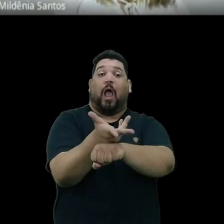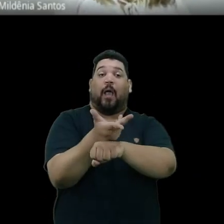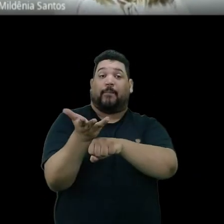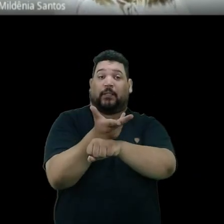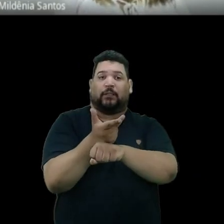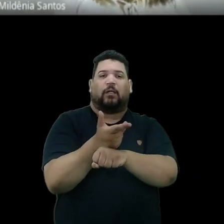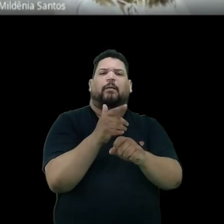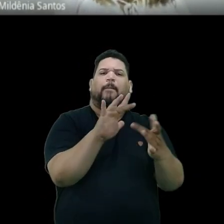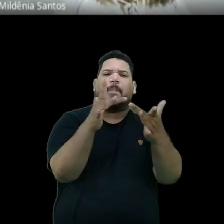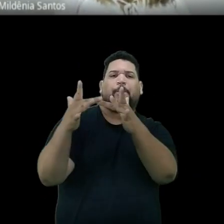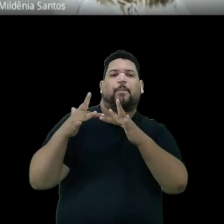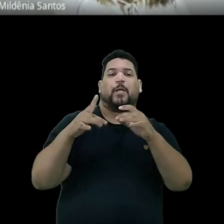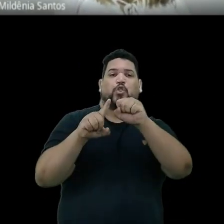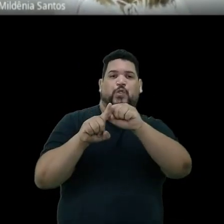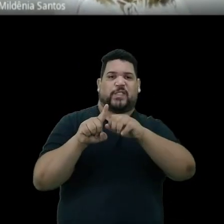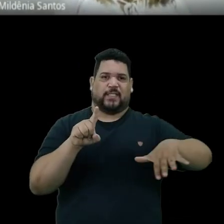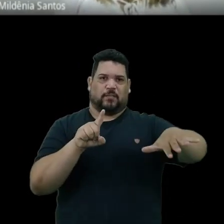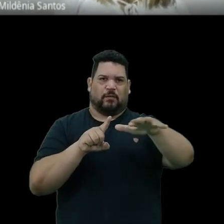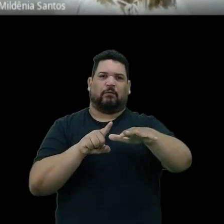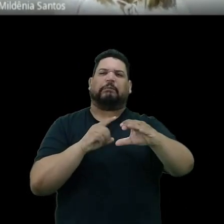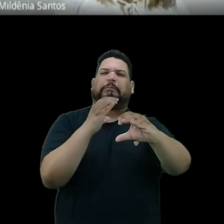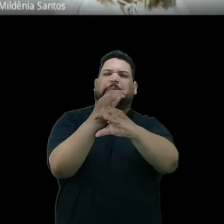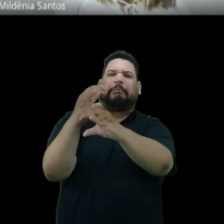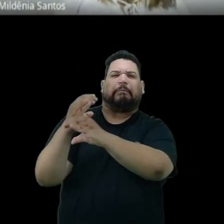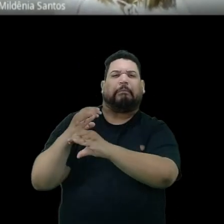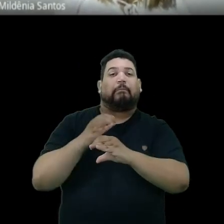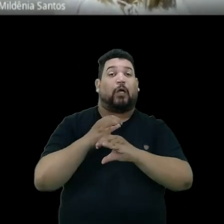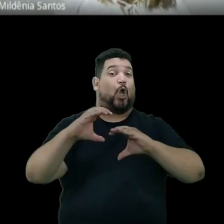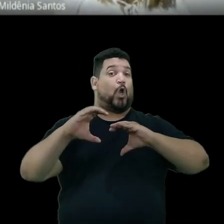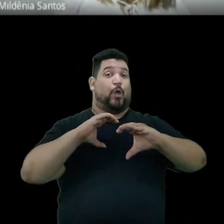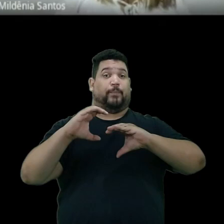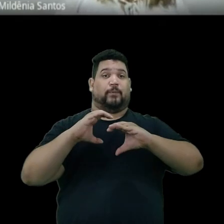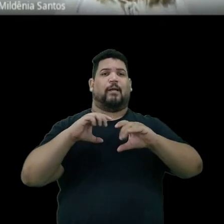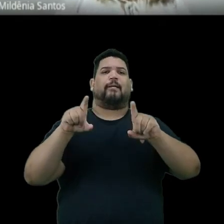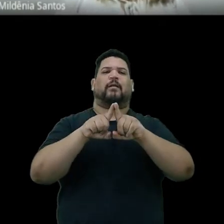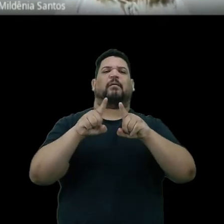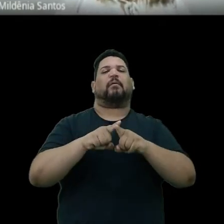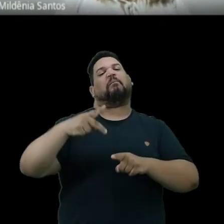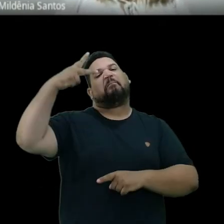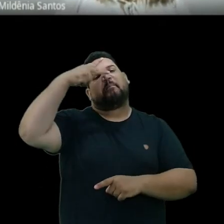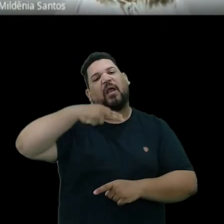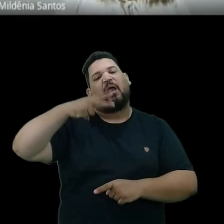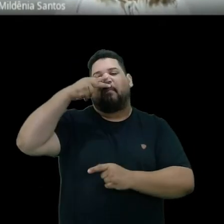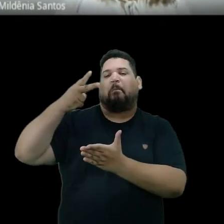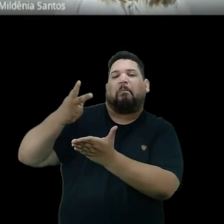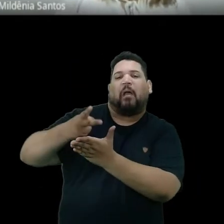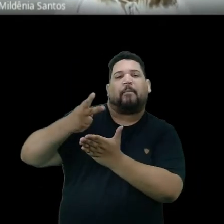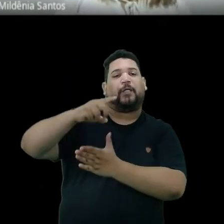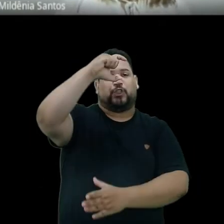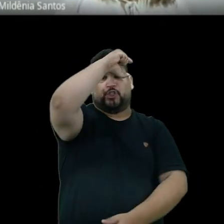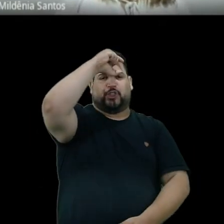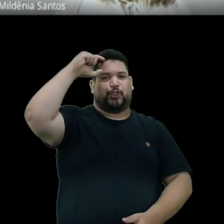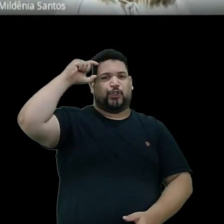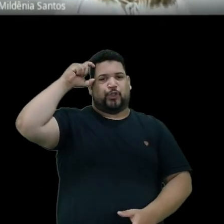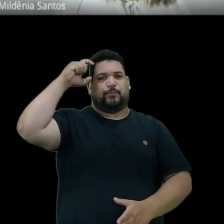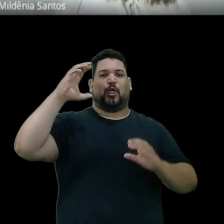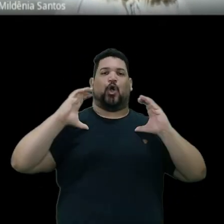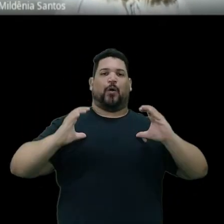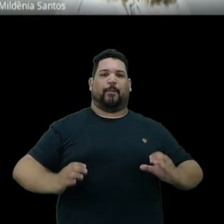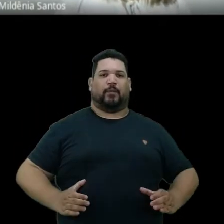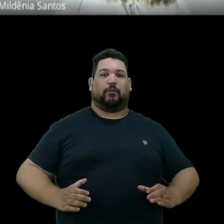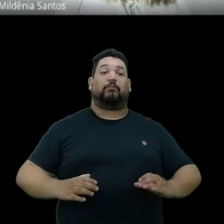social, dificuldade de comunicação e o engajamento em comportamentos repetitivos e estereotipados, segundo a